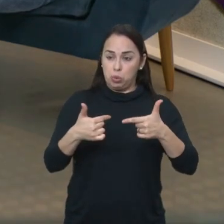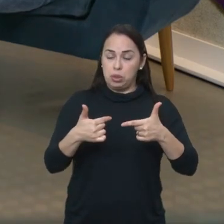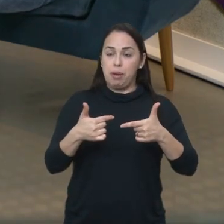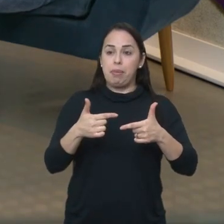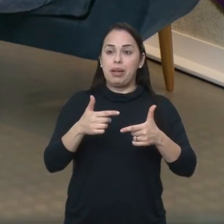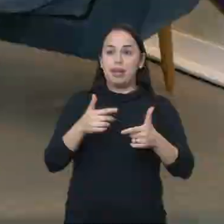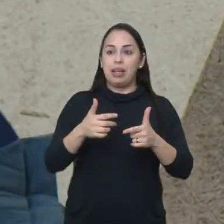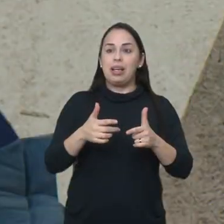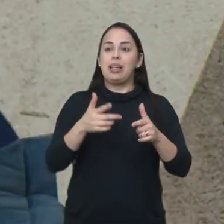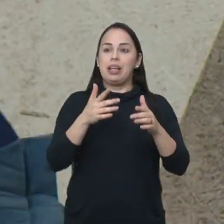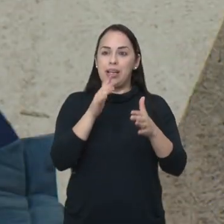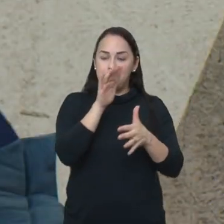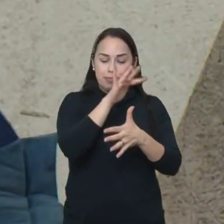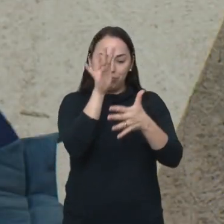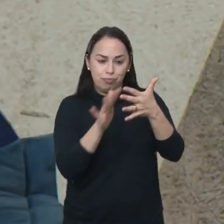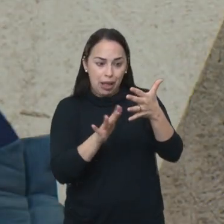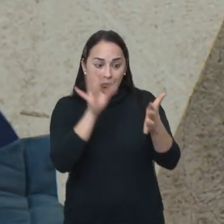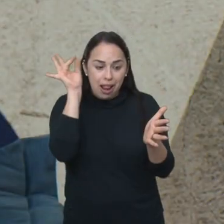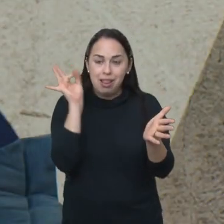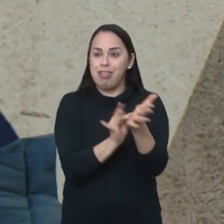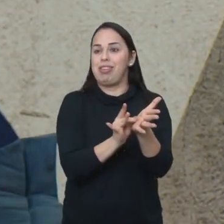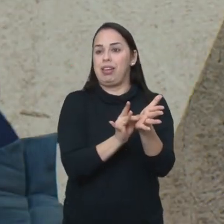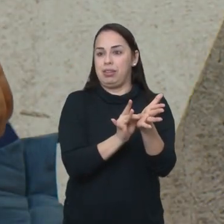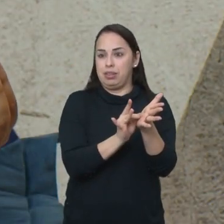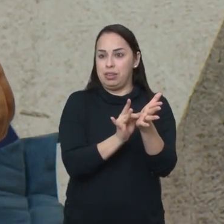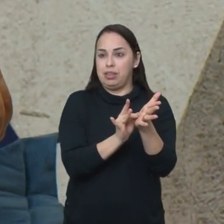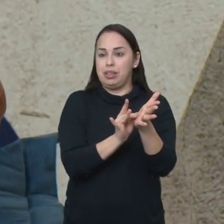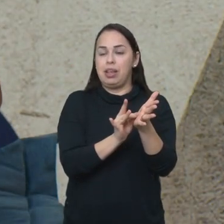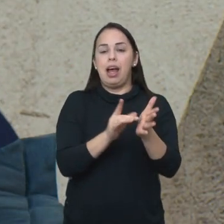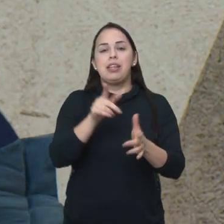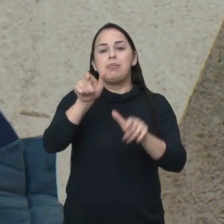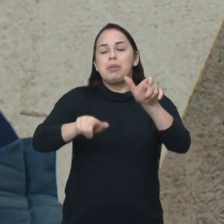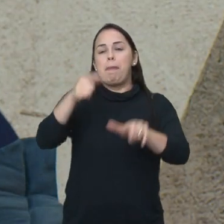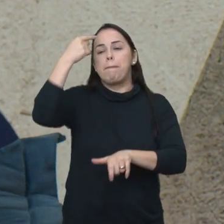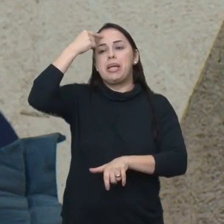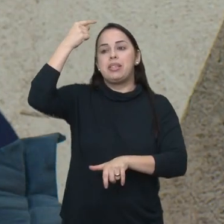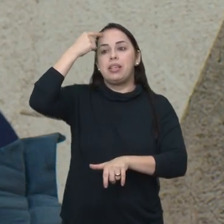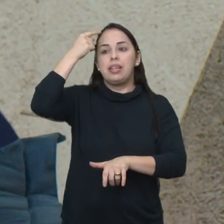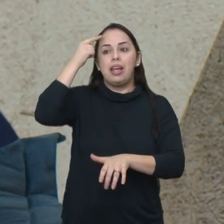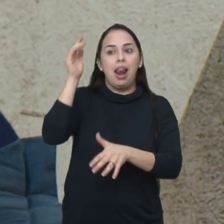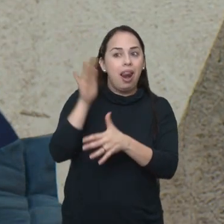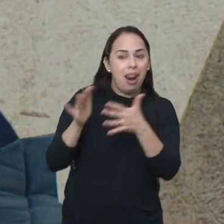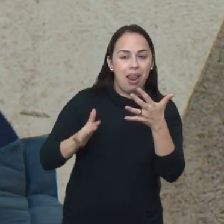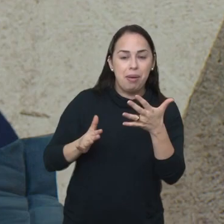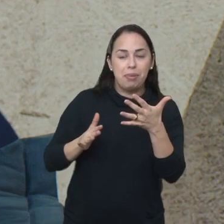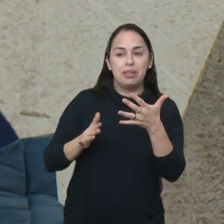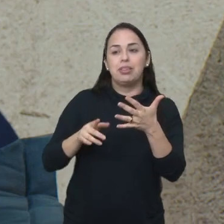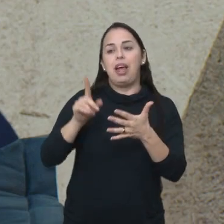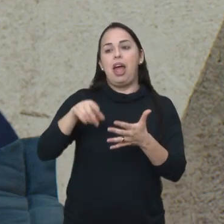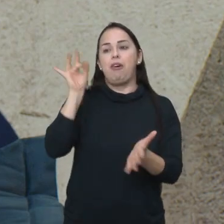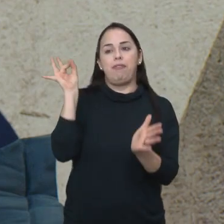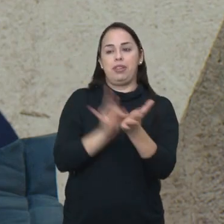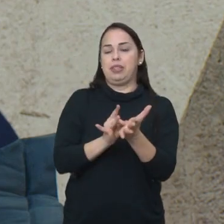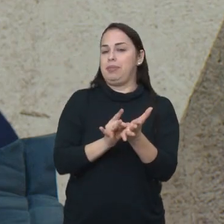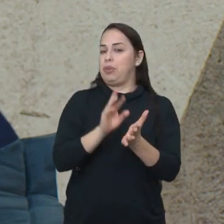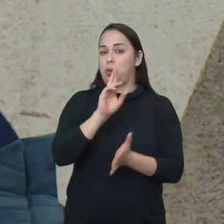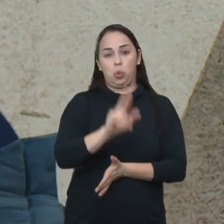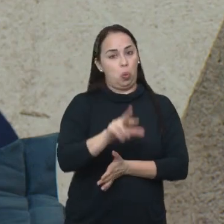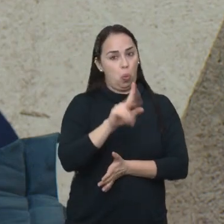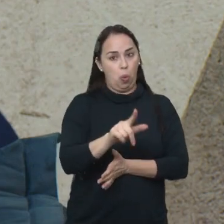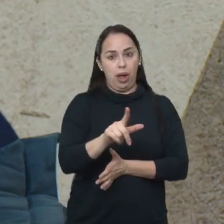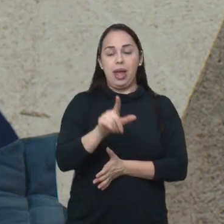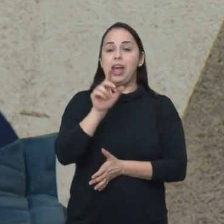para que seja reconhecida como uma língua, né? Algumas pessoas acham que Libras é oficial, Libras não é oficial.